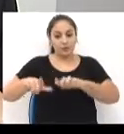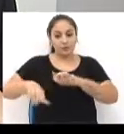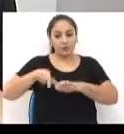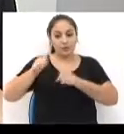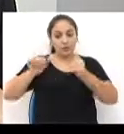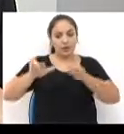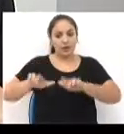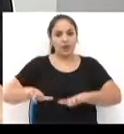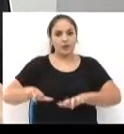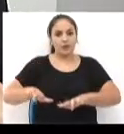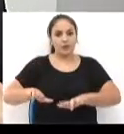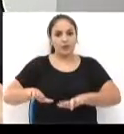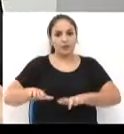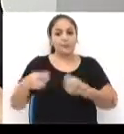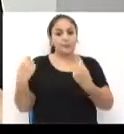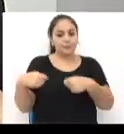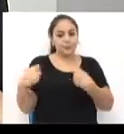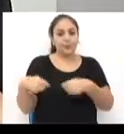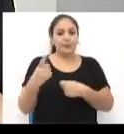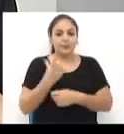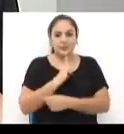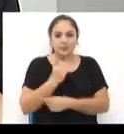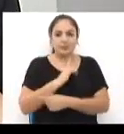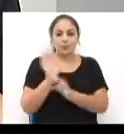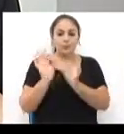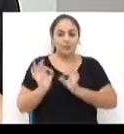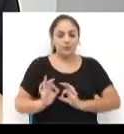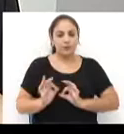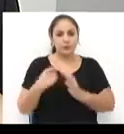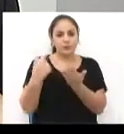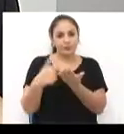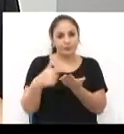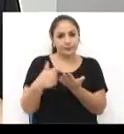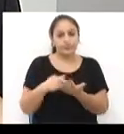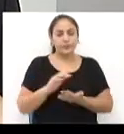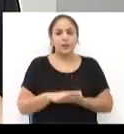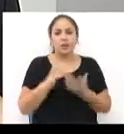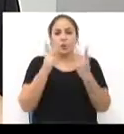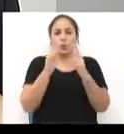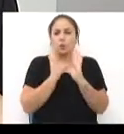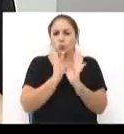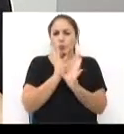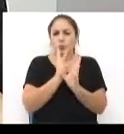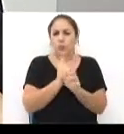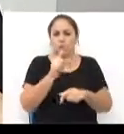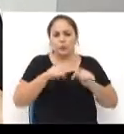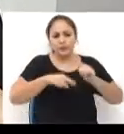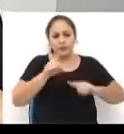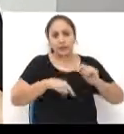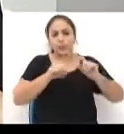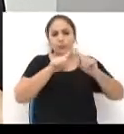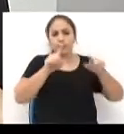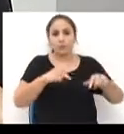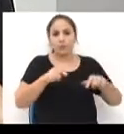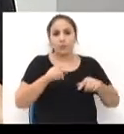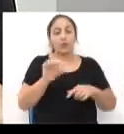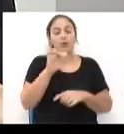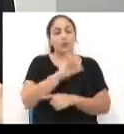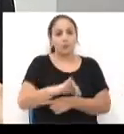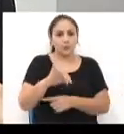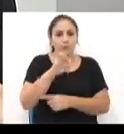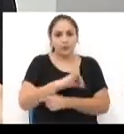definição de uma área dessas, também tem que ter um planejamento combinado com todos esses equipamentos públicos que